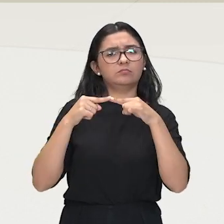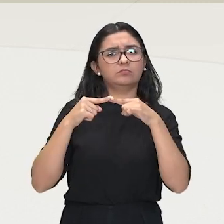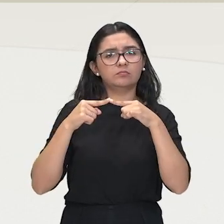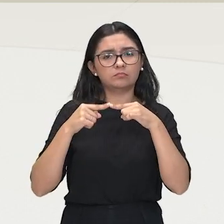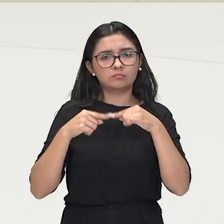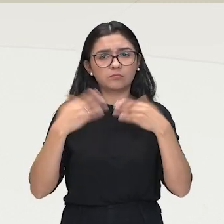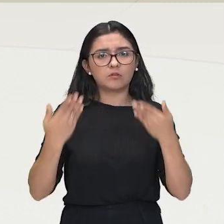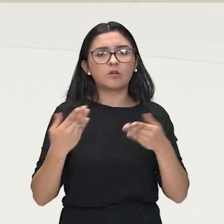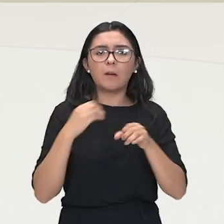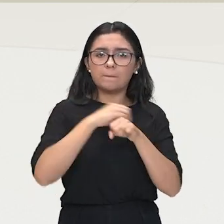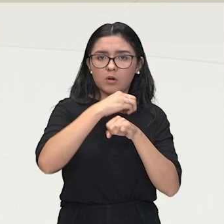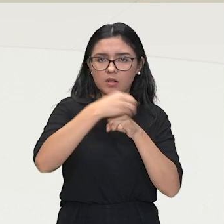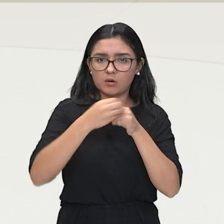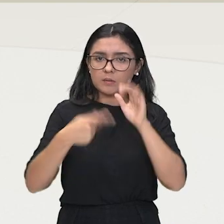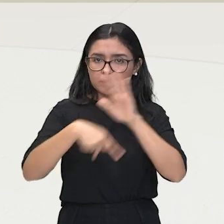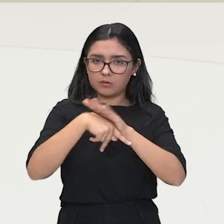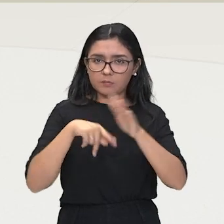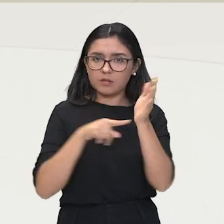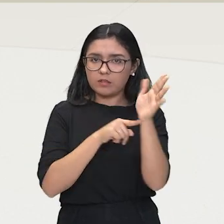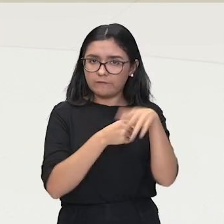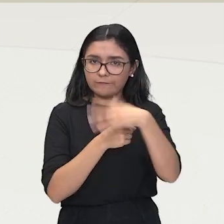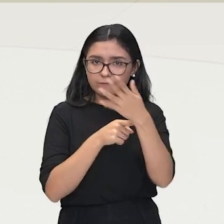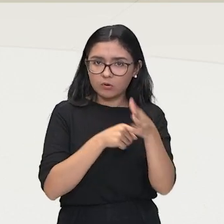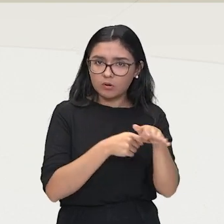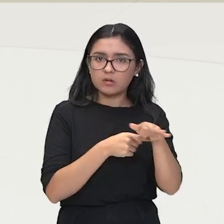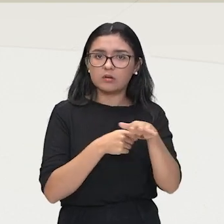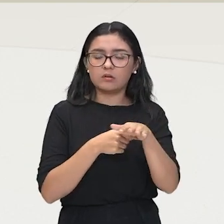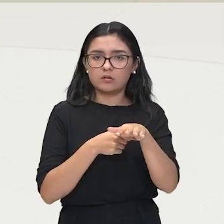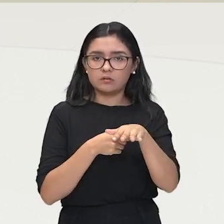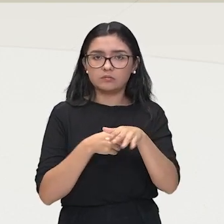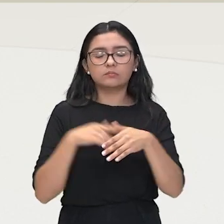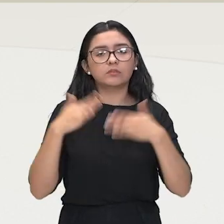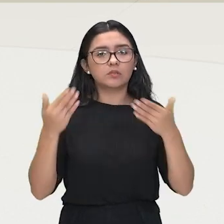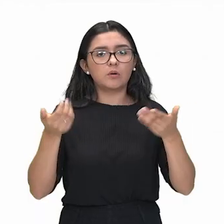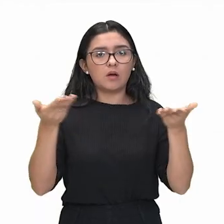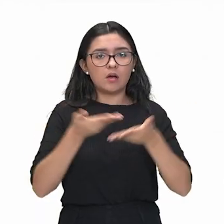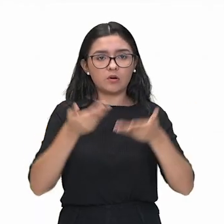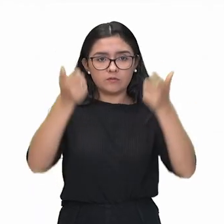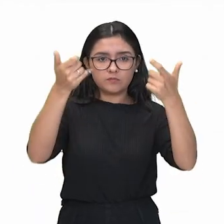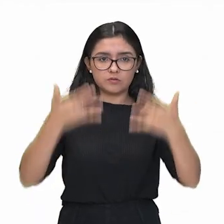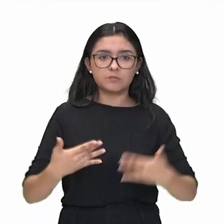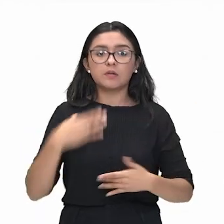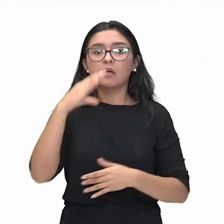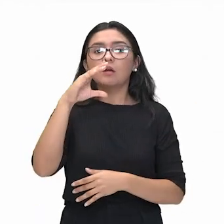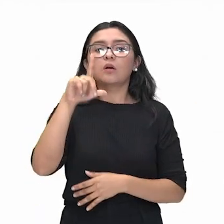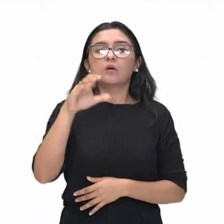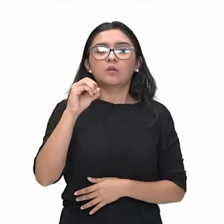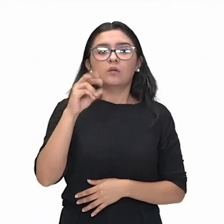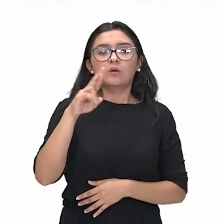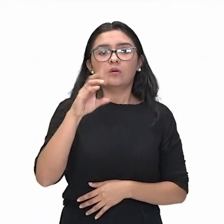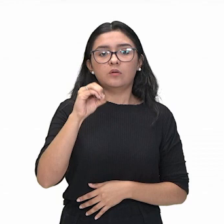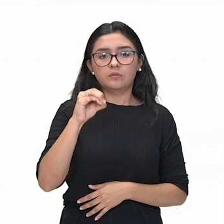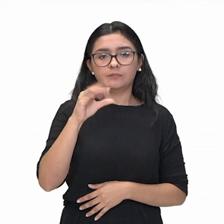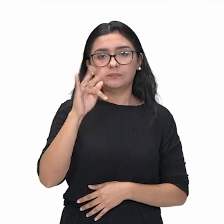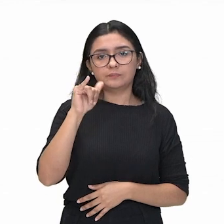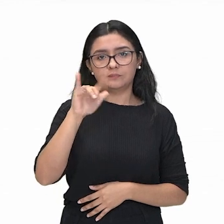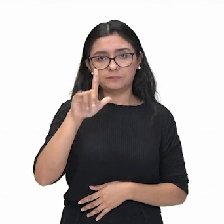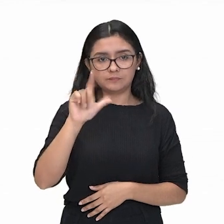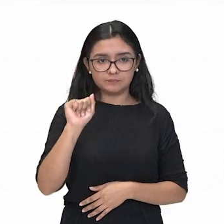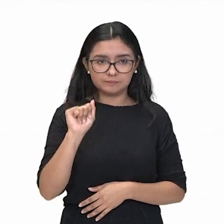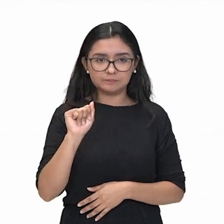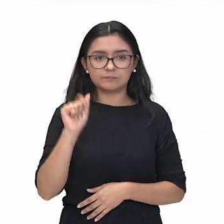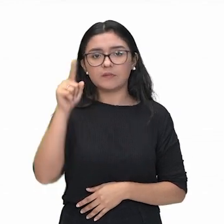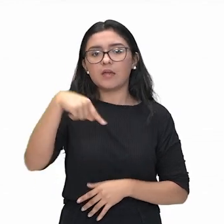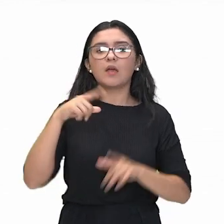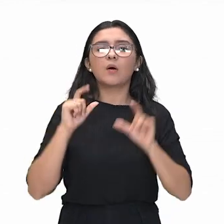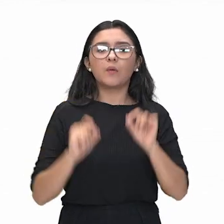composição molecular dessa folha? Tem sim. E é por isso que agora eu vou falar da clorofila. Dá só uma olhada. Gente, a clorofila